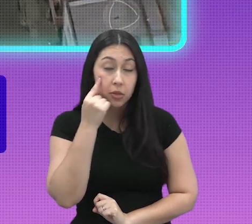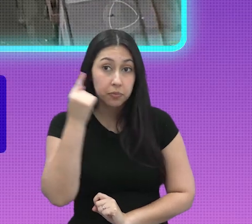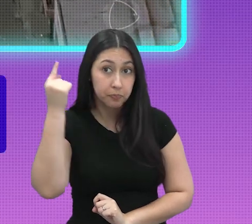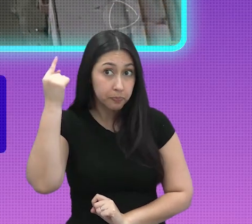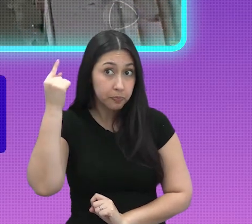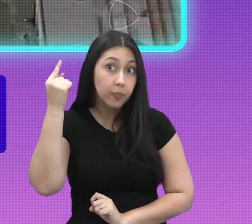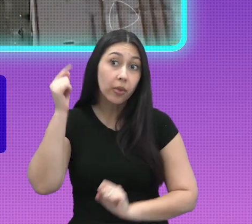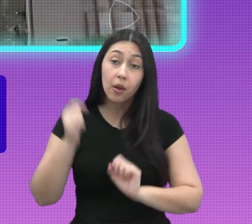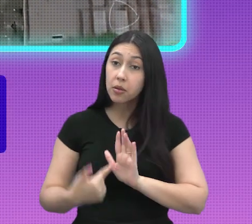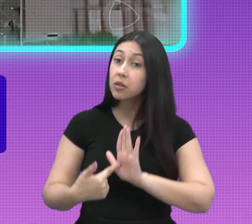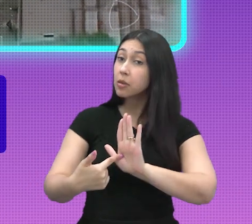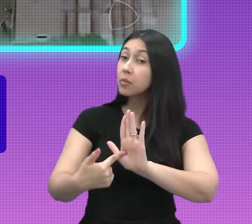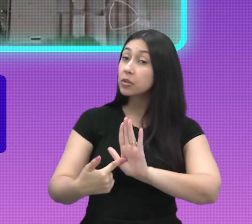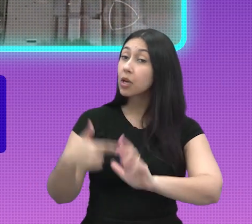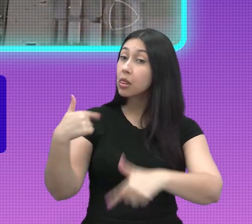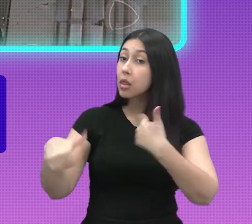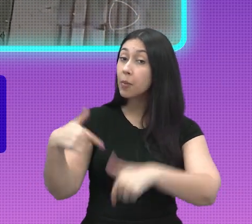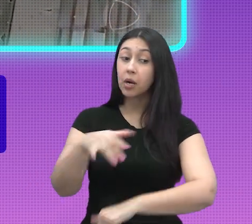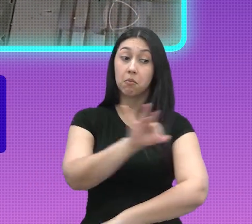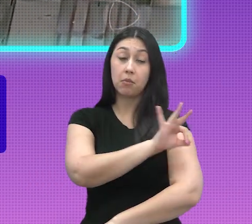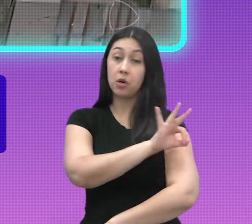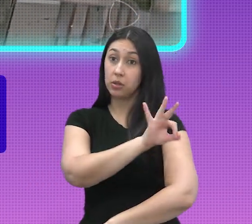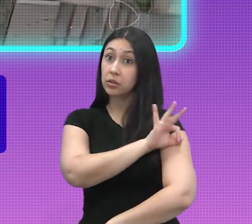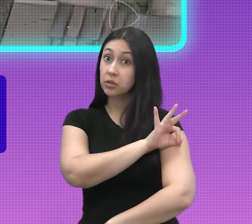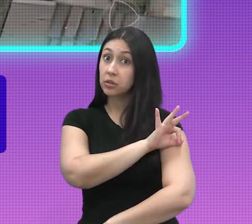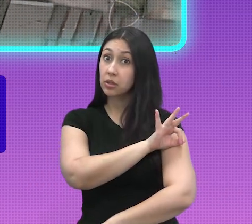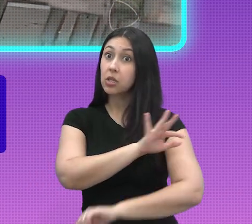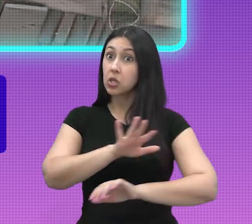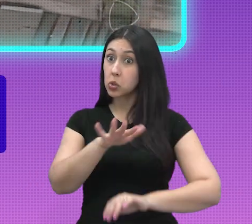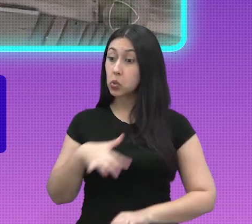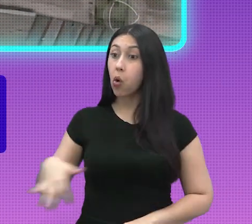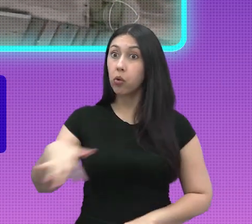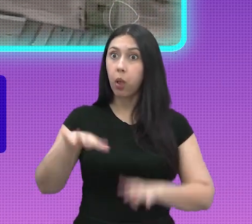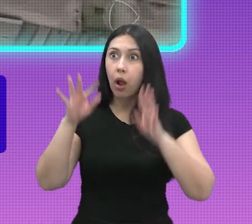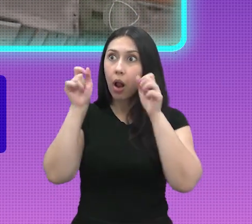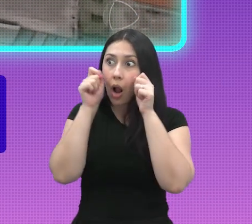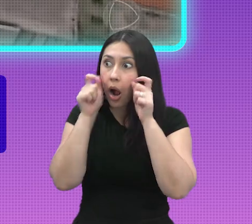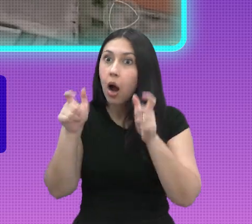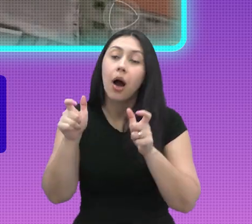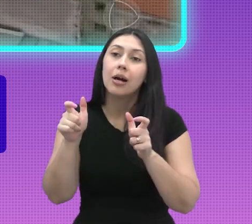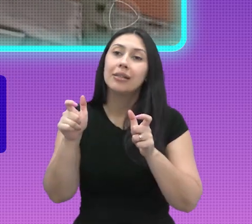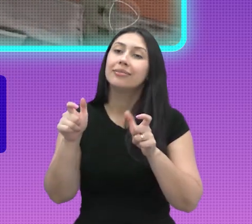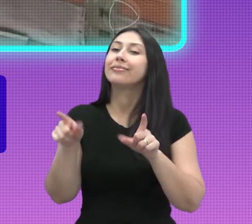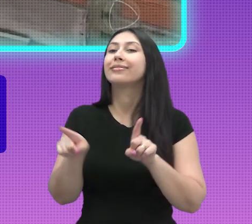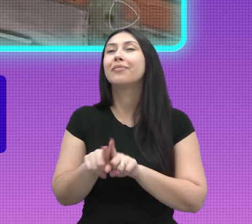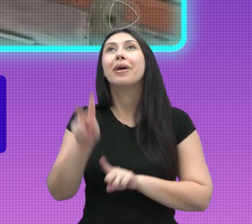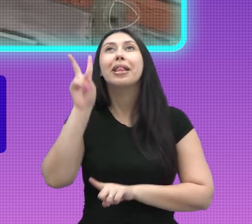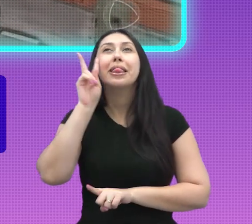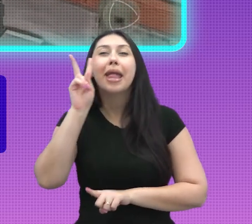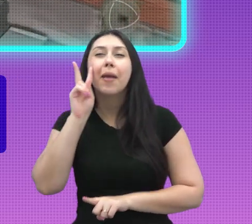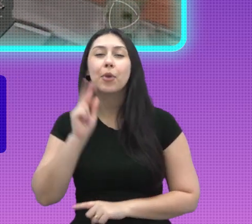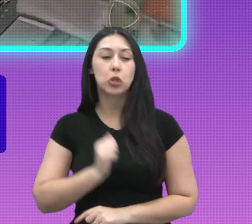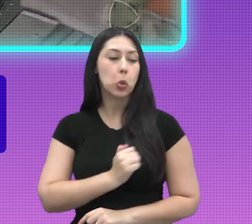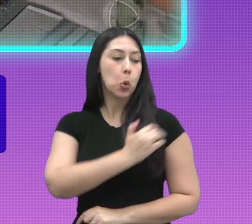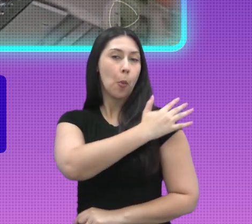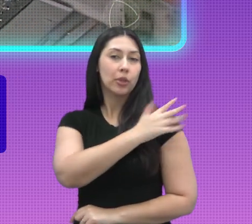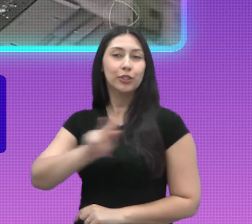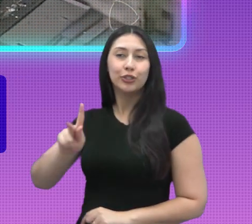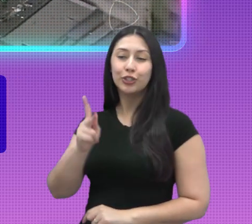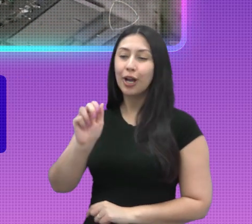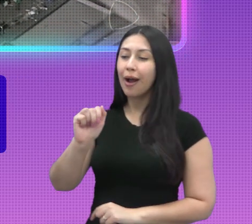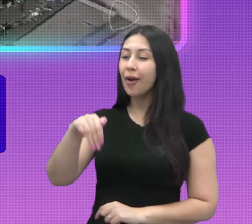Alerta, por exemplo, que tem muito engajamento. Inclusive, né, todo mundo sabe e tem na mente, né, o